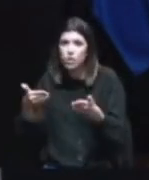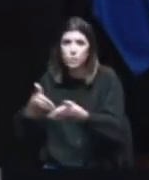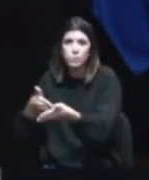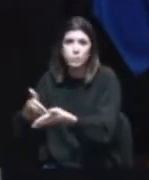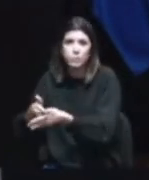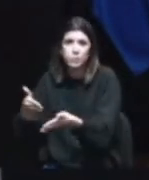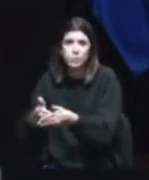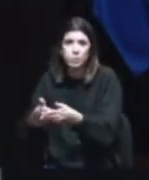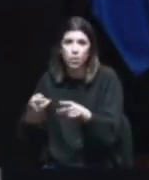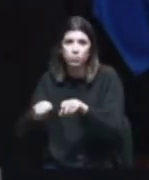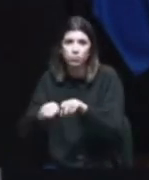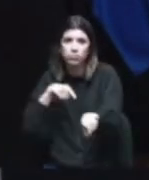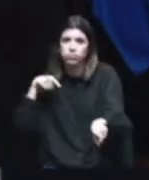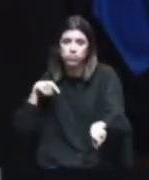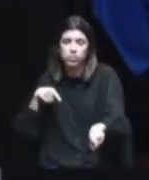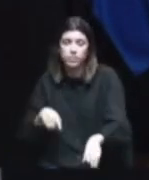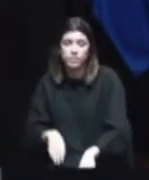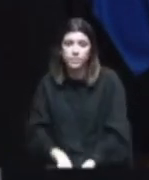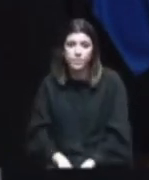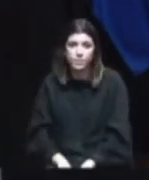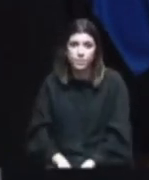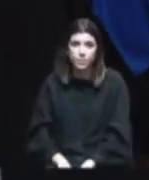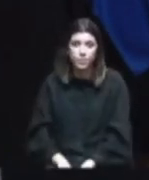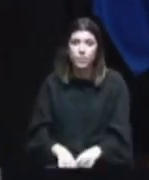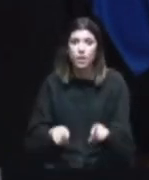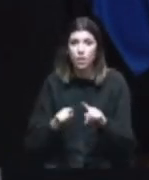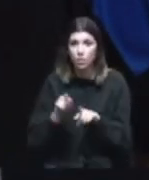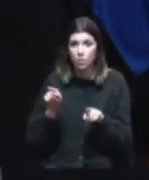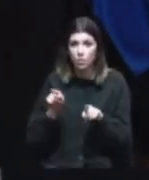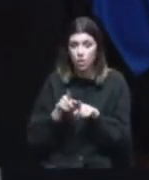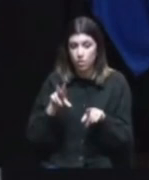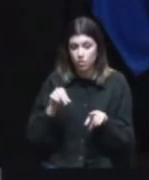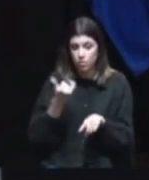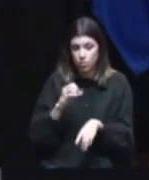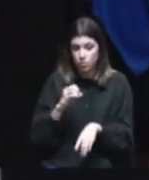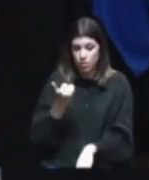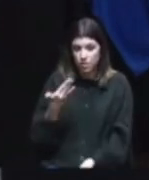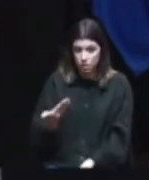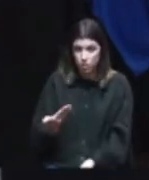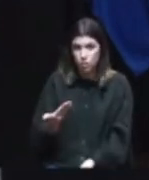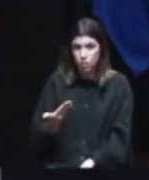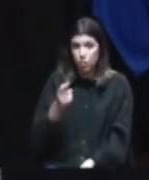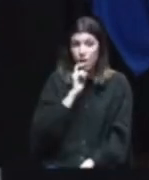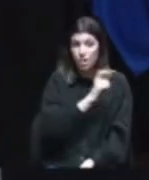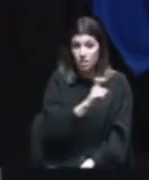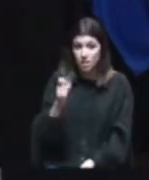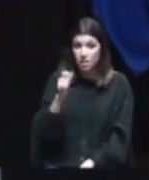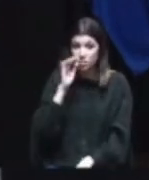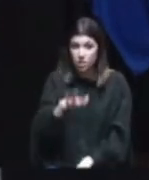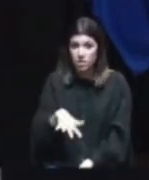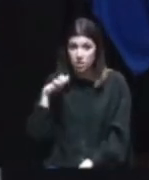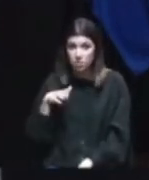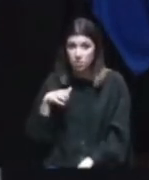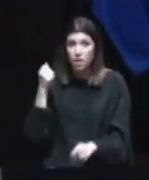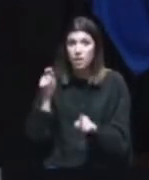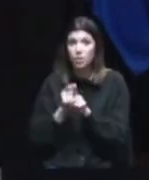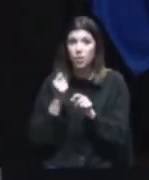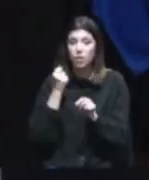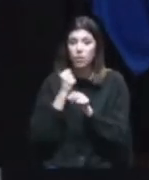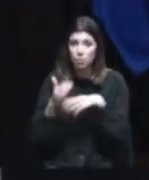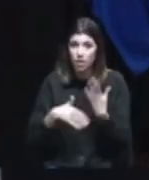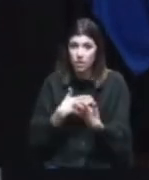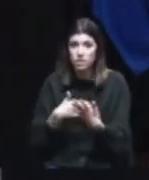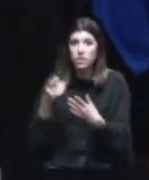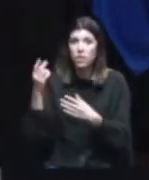nos centros urbanos é um fator essencial da saúde pública. Não foi por acaso que, em novembro de 2021, alertámos esta Assembleia para uma ação interposta pela